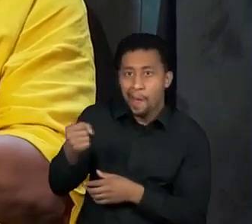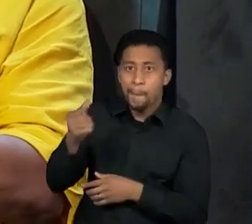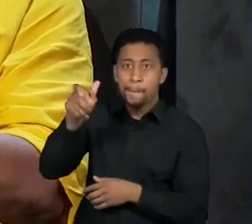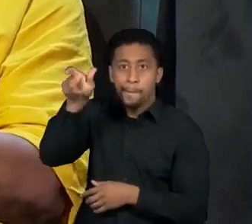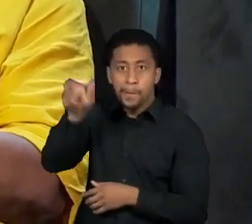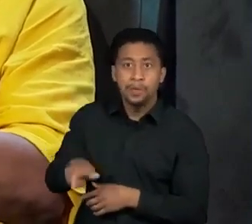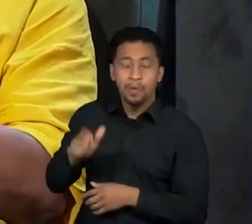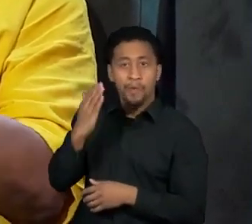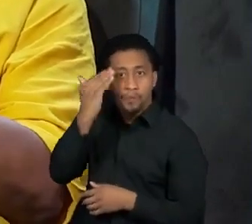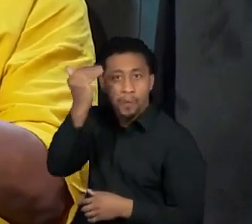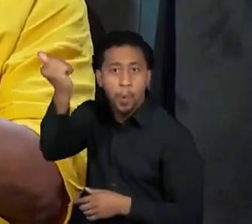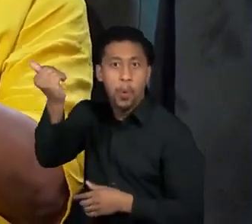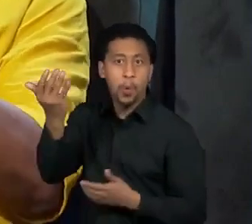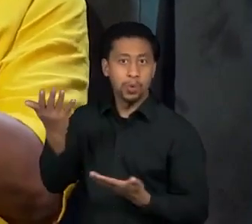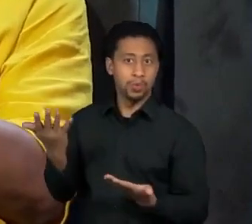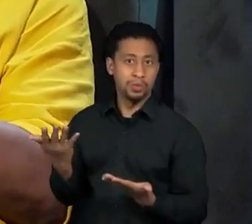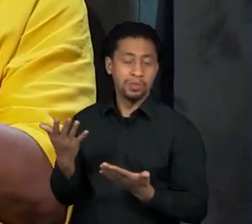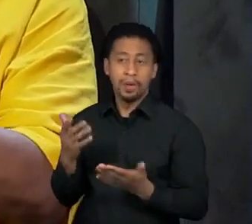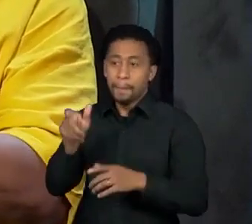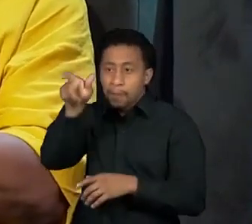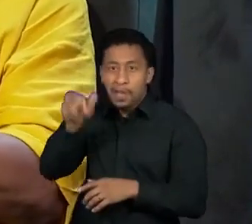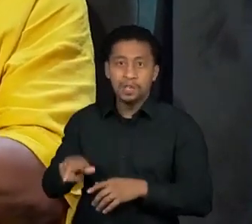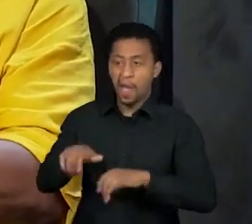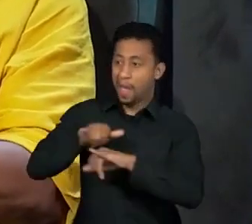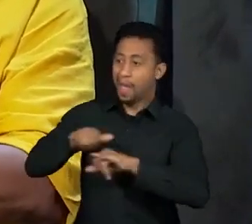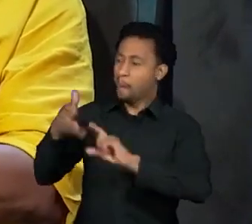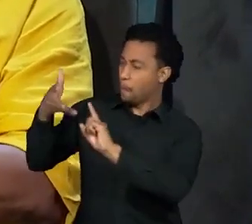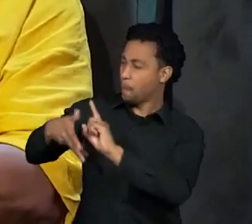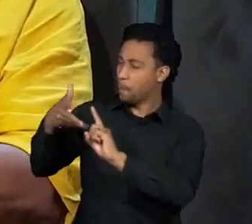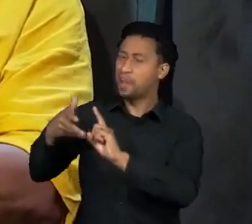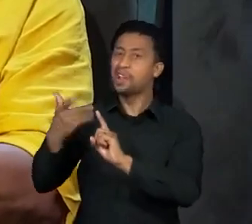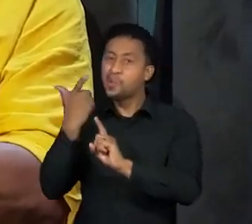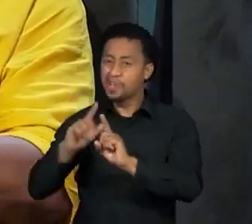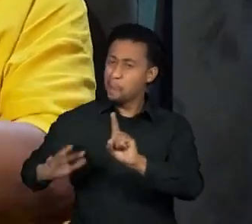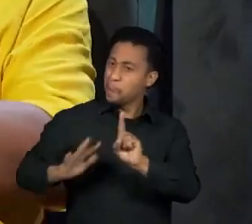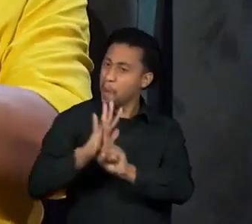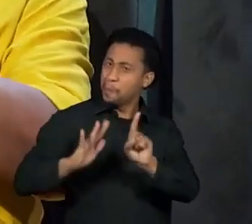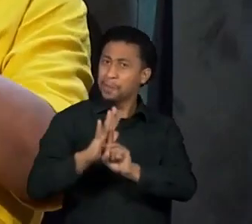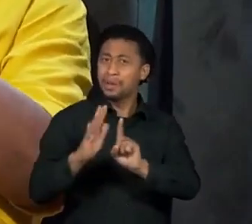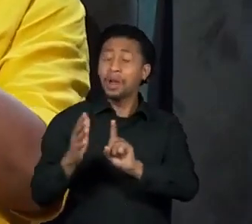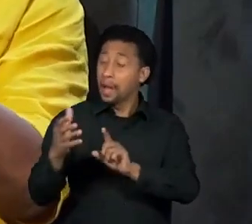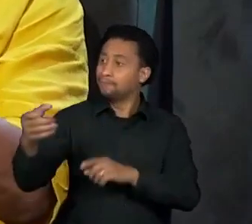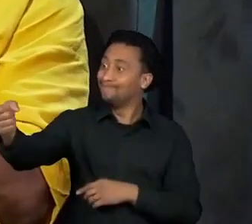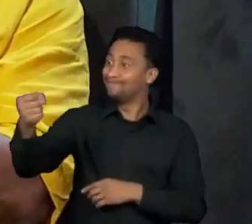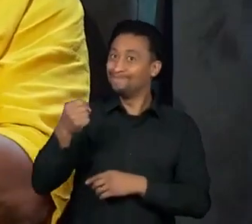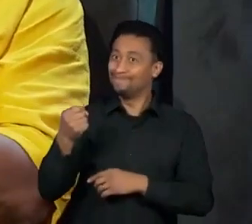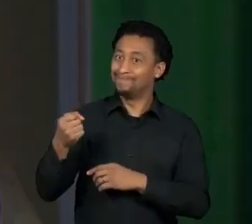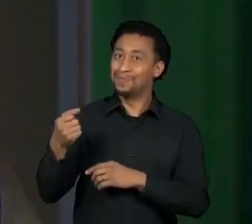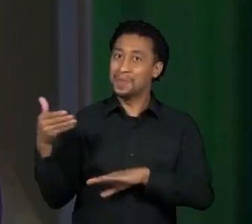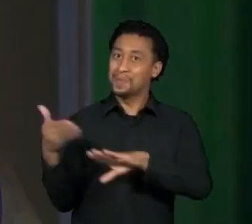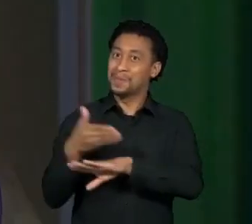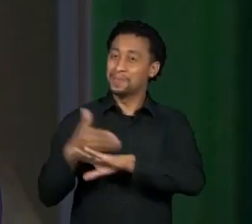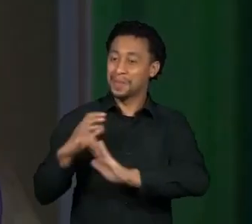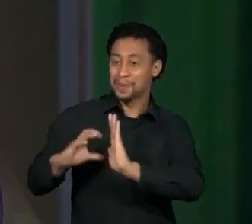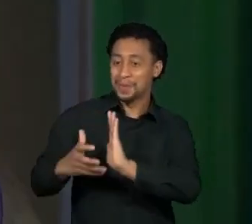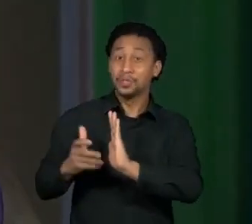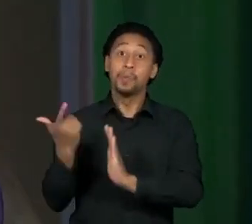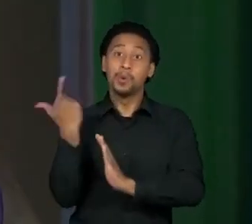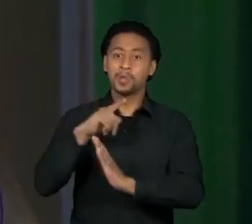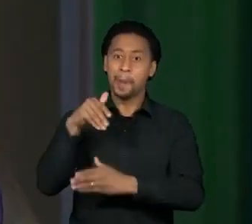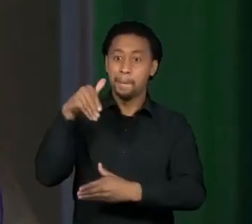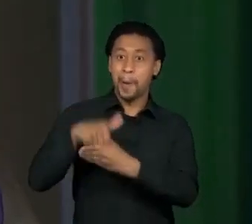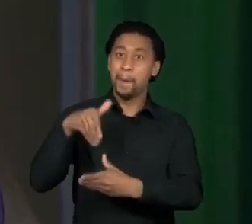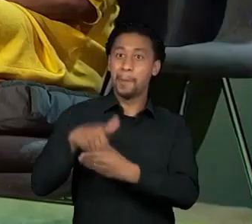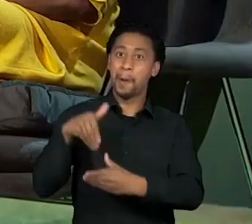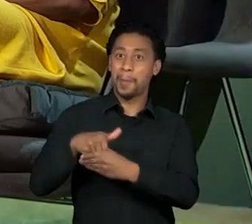populares, queridos, esportistas, e levam para os seus partidos. Aí produzem um número